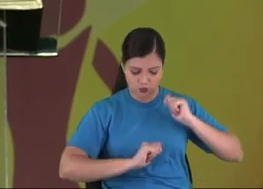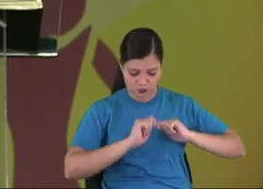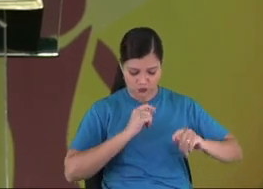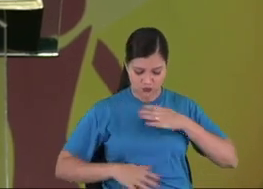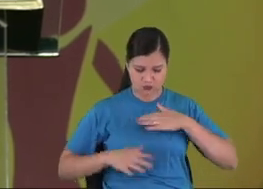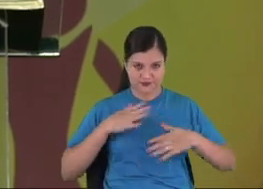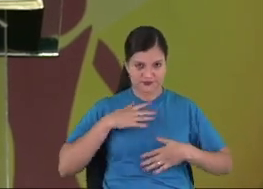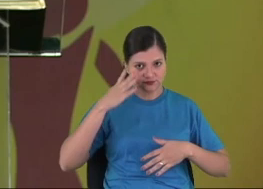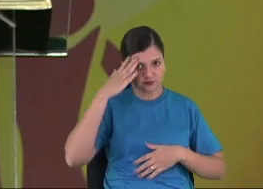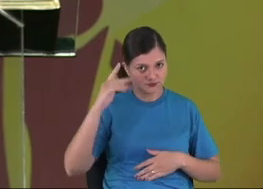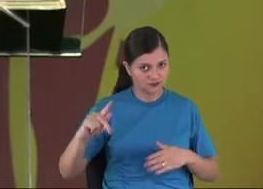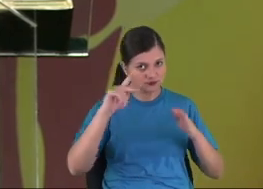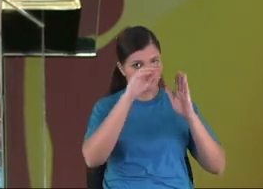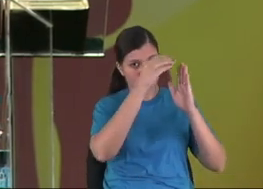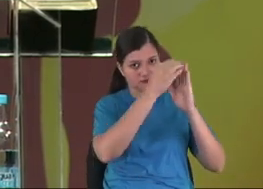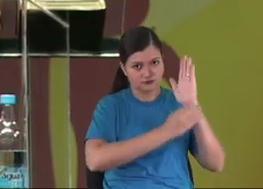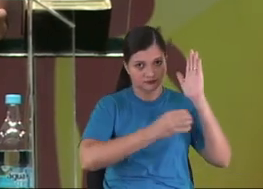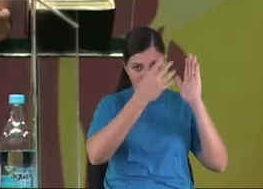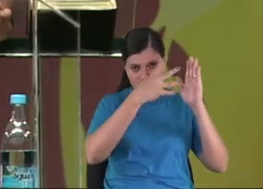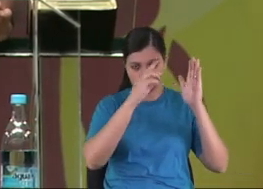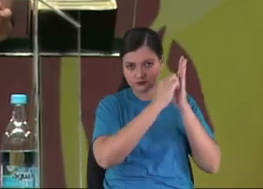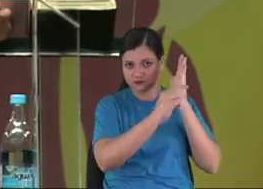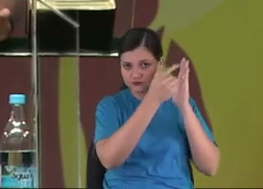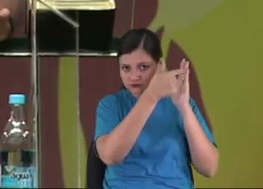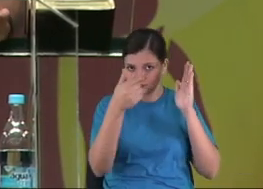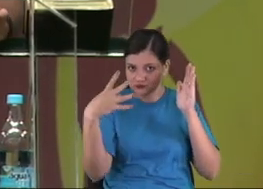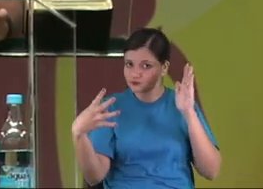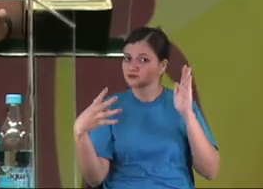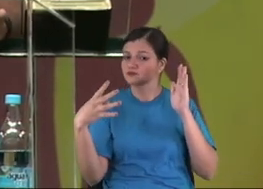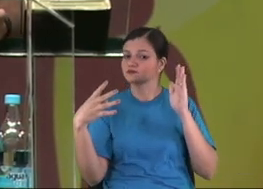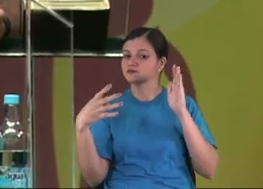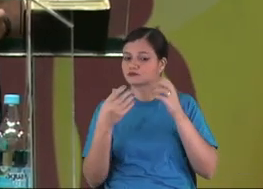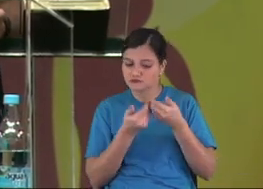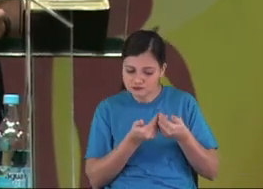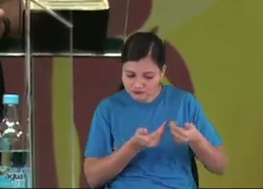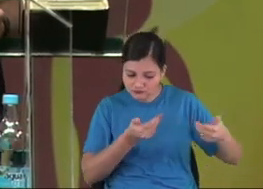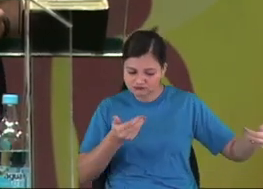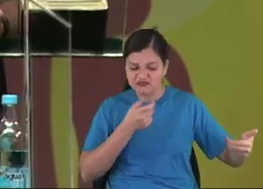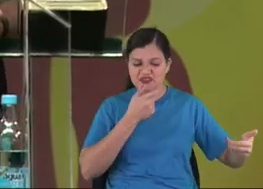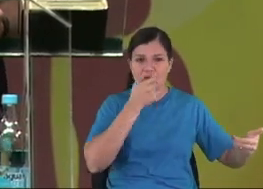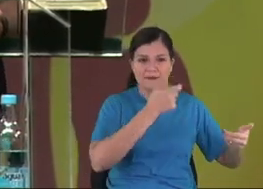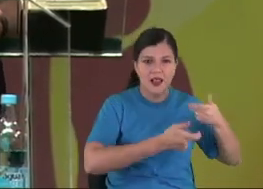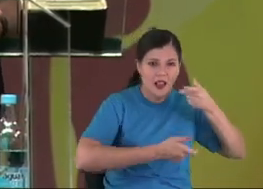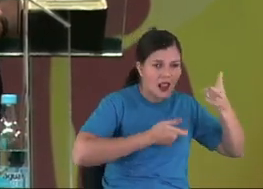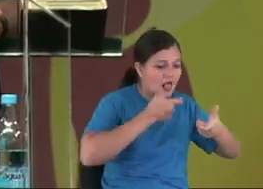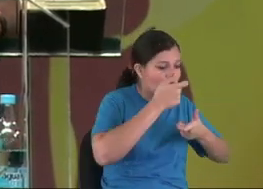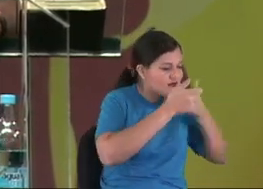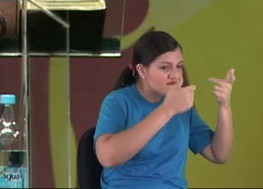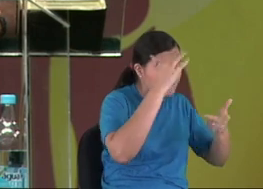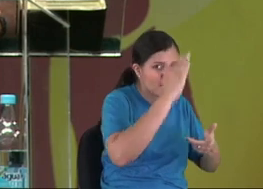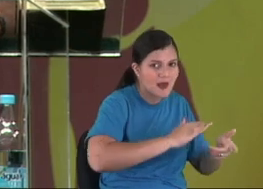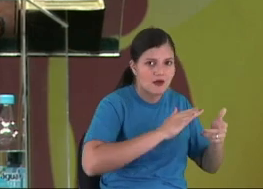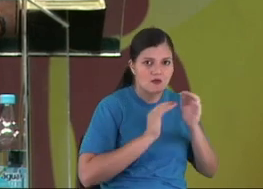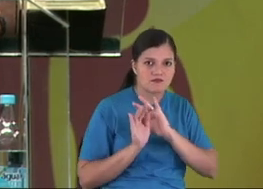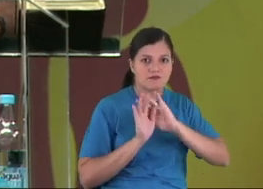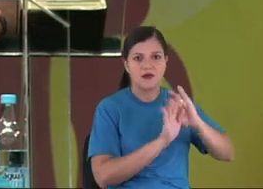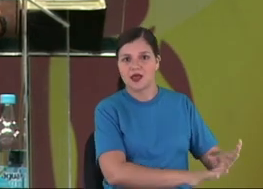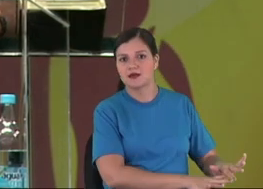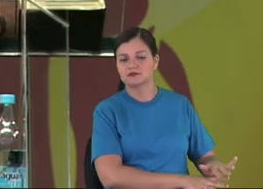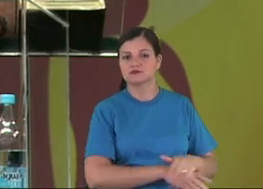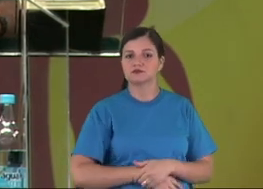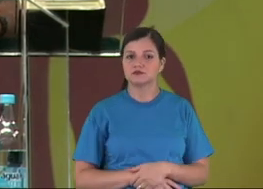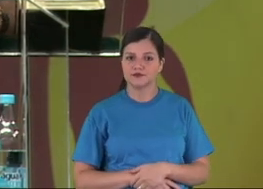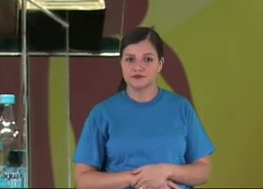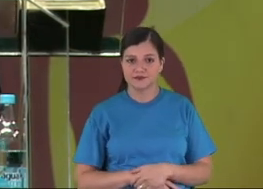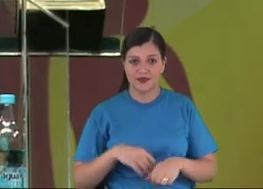Provérbios capítulo 4, verso 24. 4:24 diz assim: afasta de ti as palavras perversas e toda maldade.